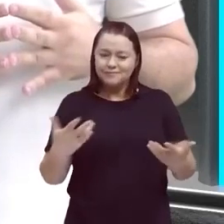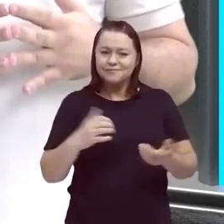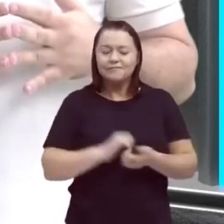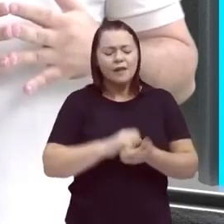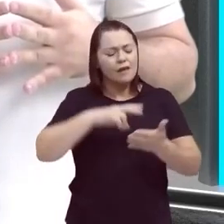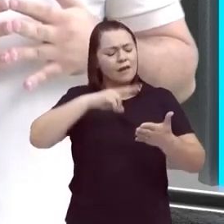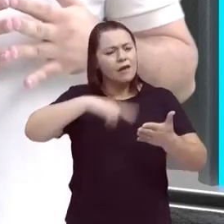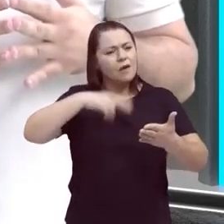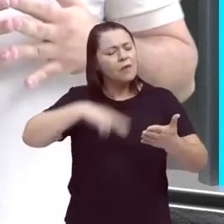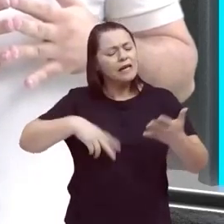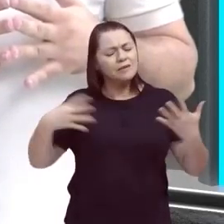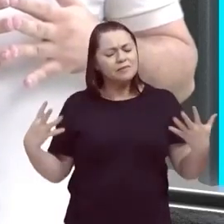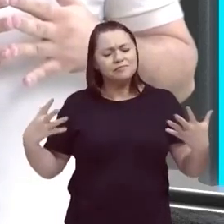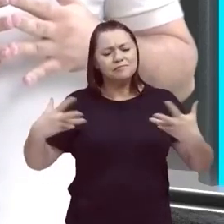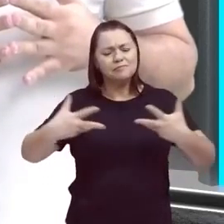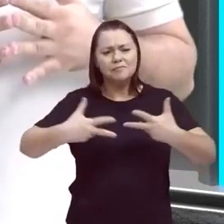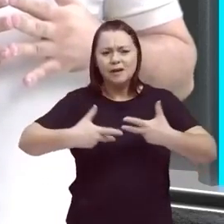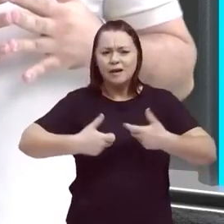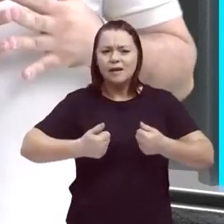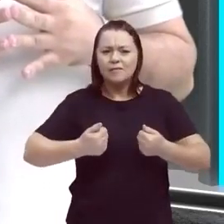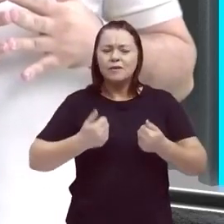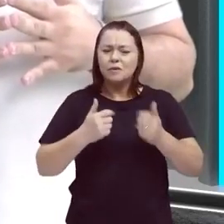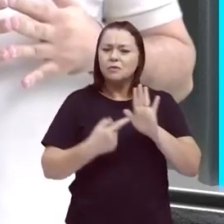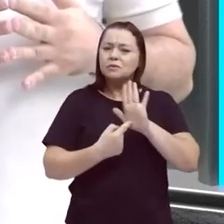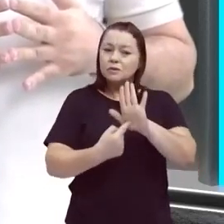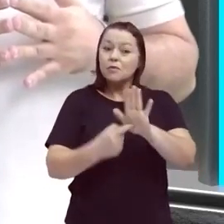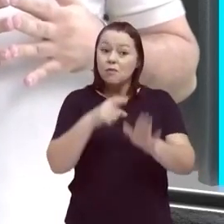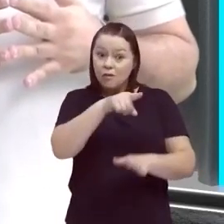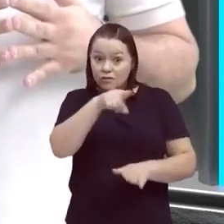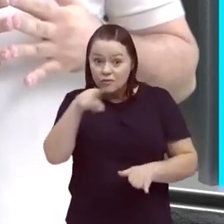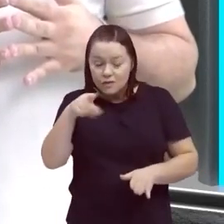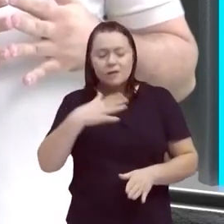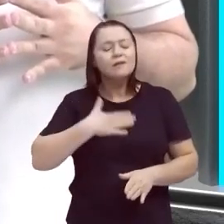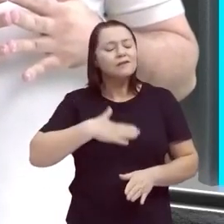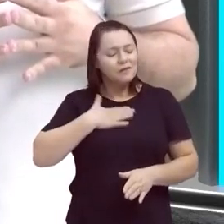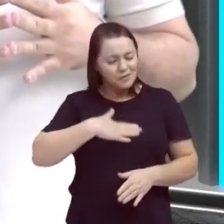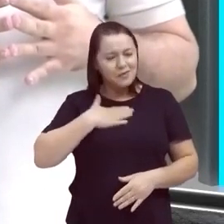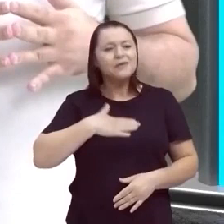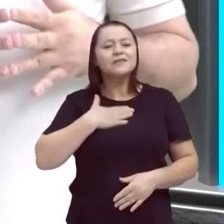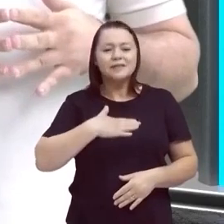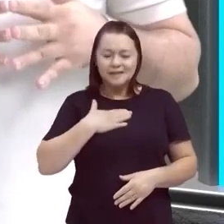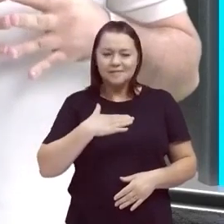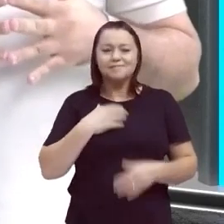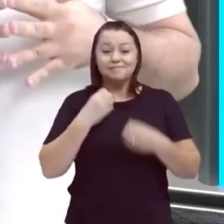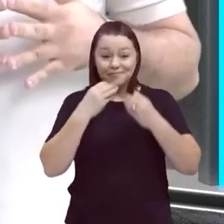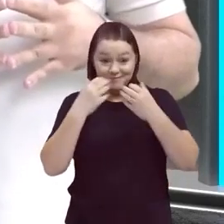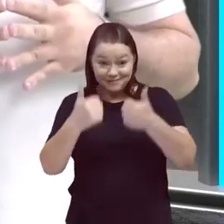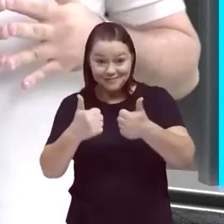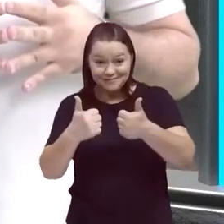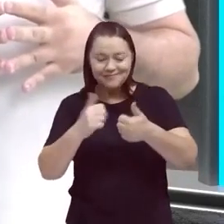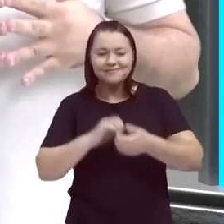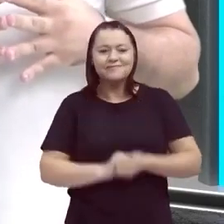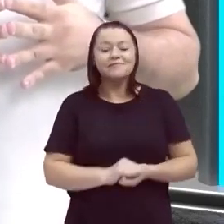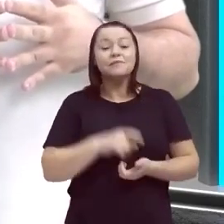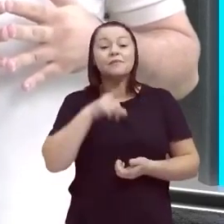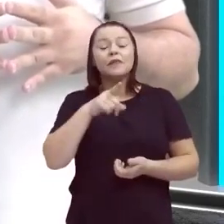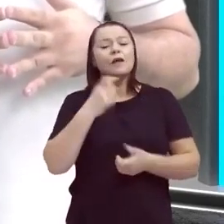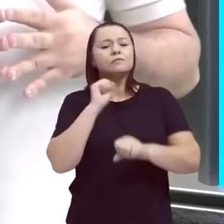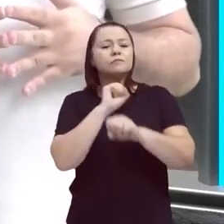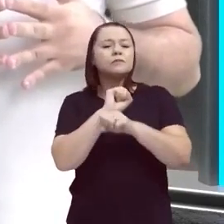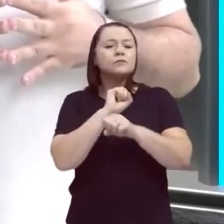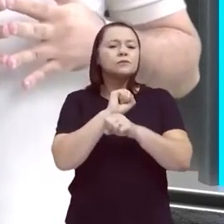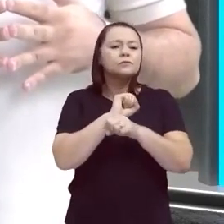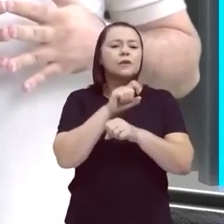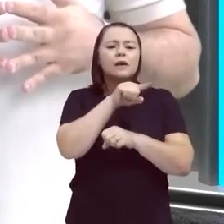leitura maravilhosa, eu recomendo, você vai gostar muito, tá certo? Bom, eu espero que você tenha gostado da aula de